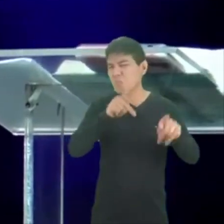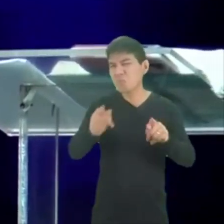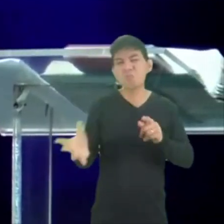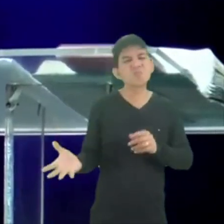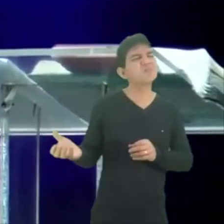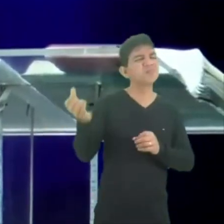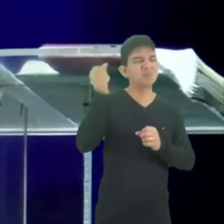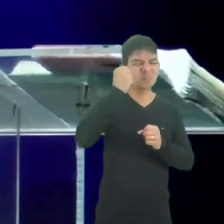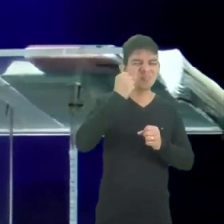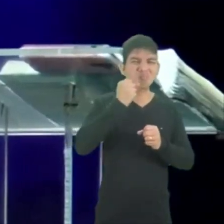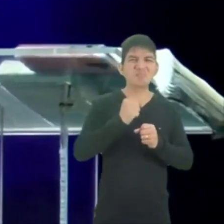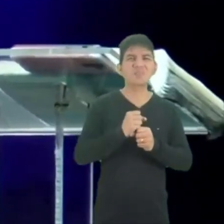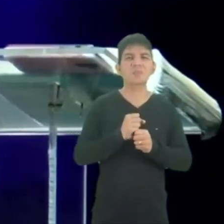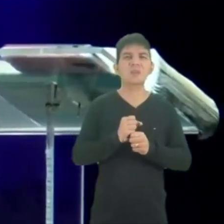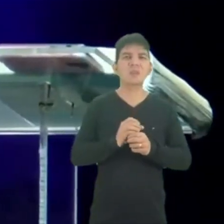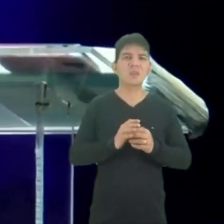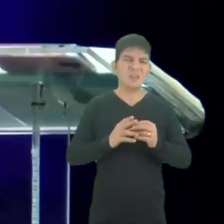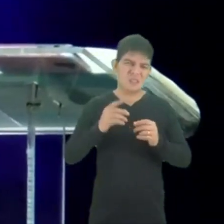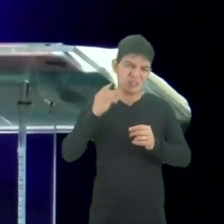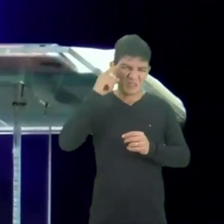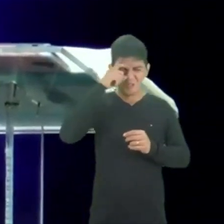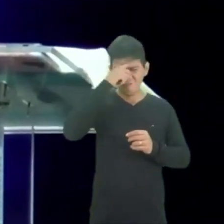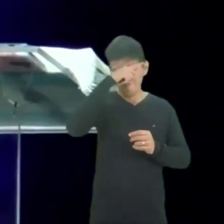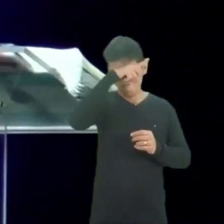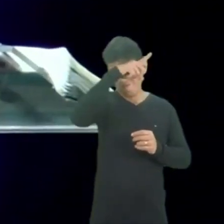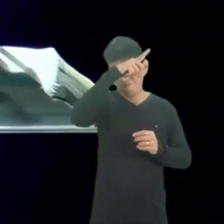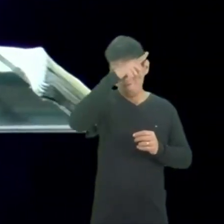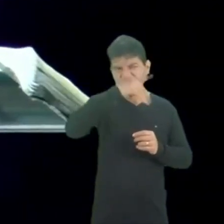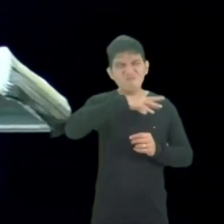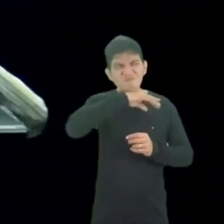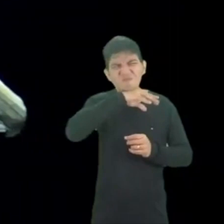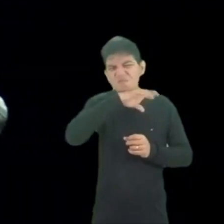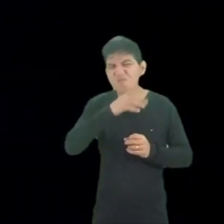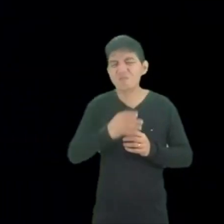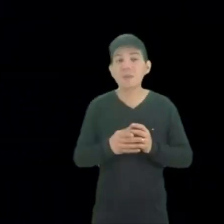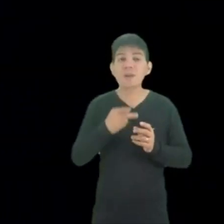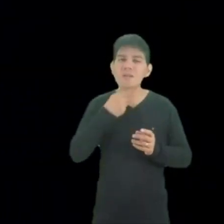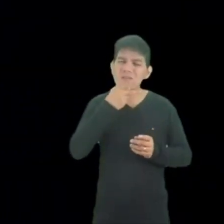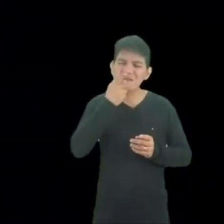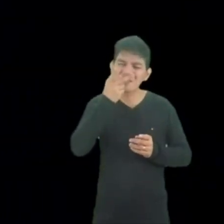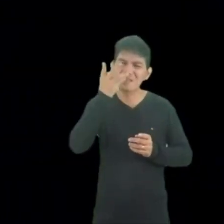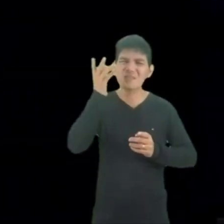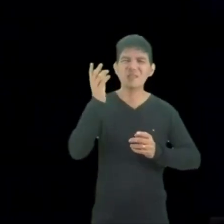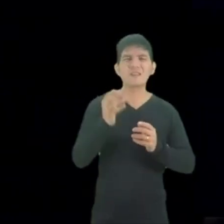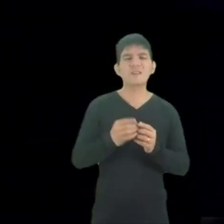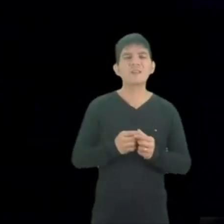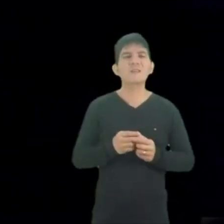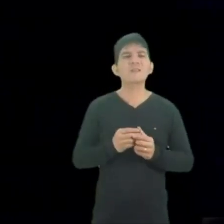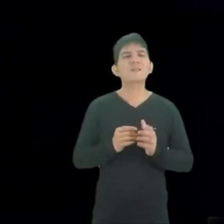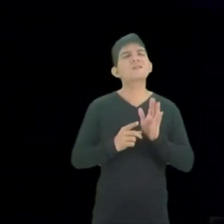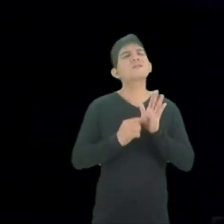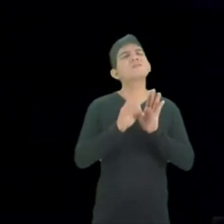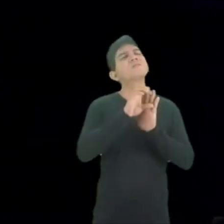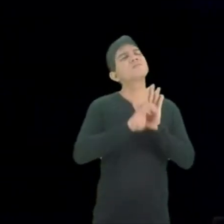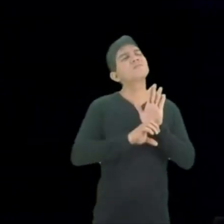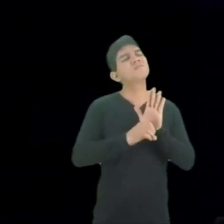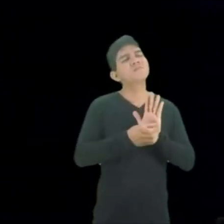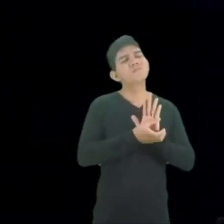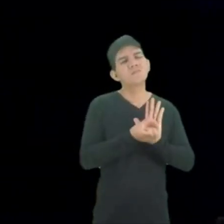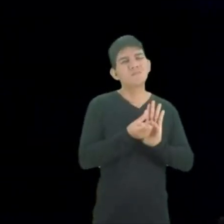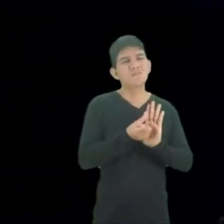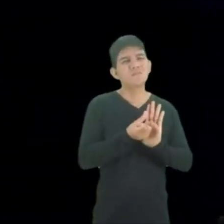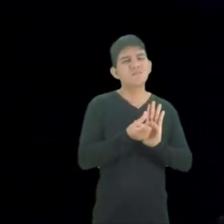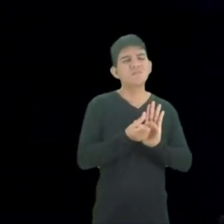escravidão, das mãos dos egípcios, né? E aí ele vem falar no capítulo 6 a respeito dessa